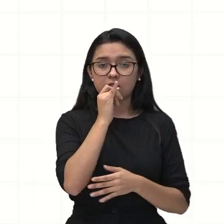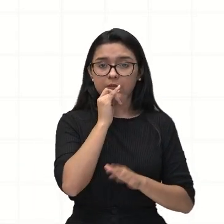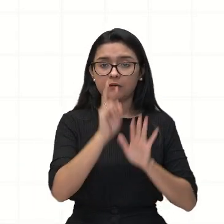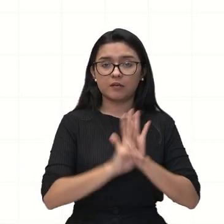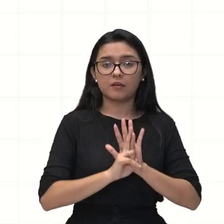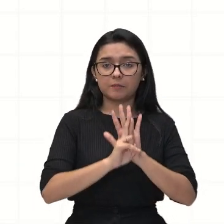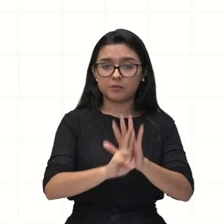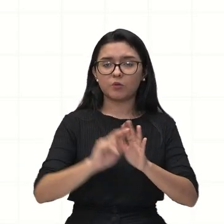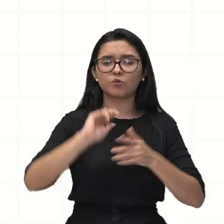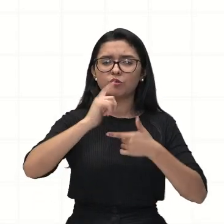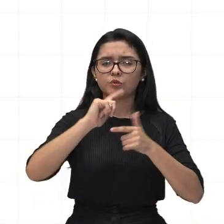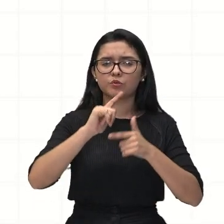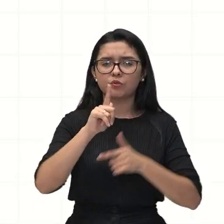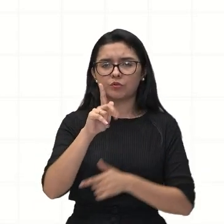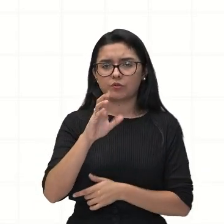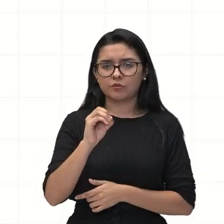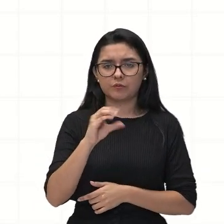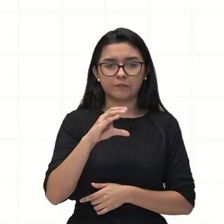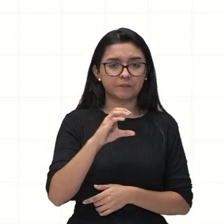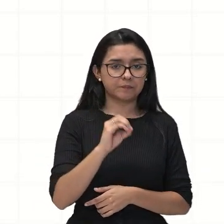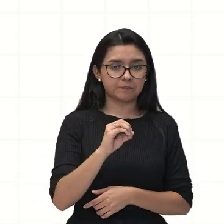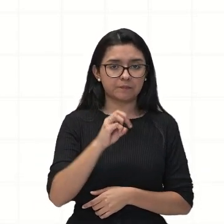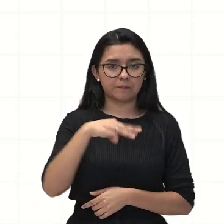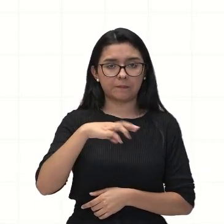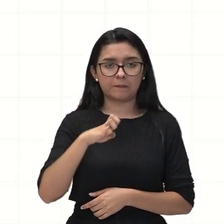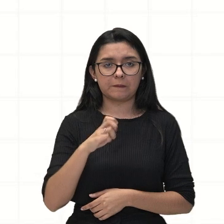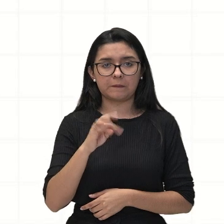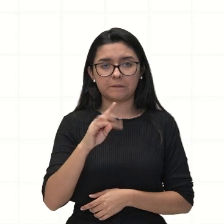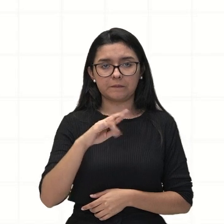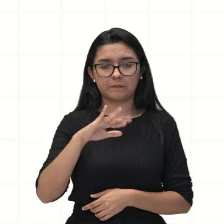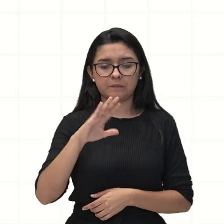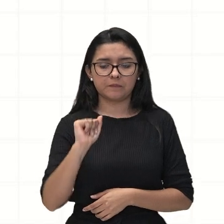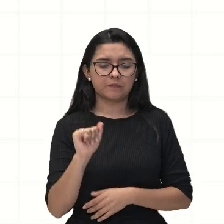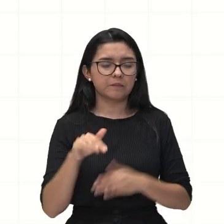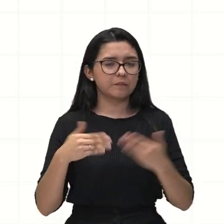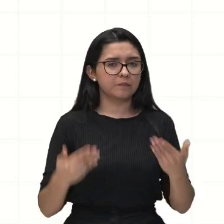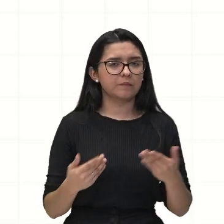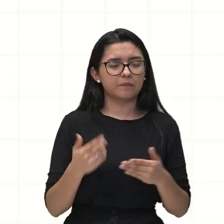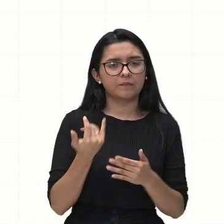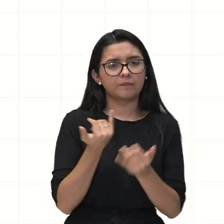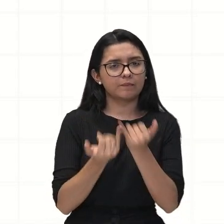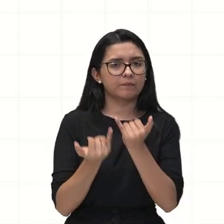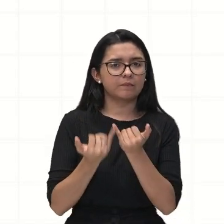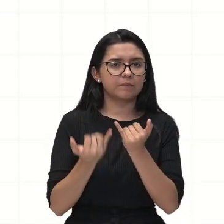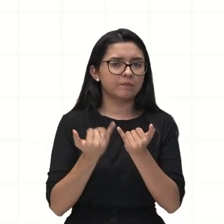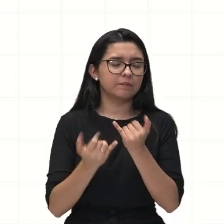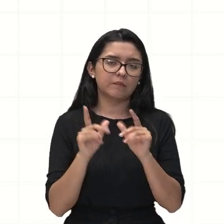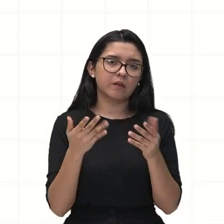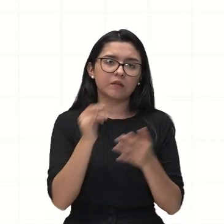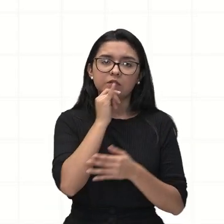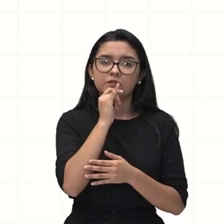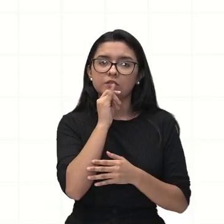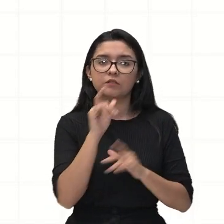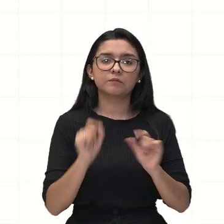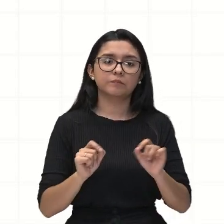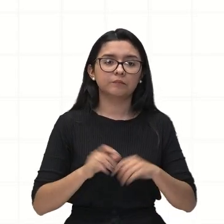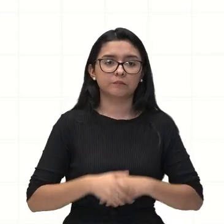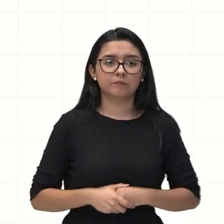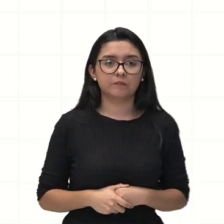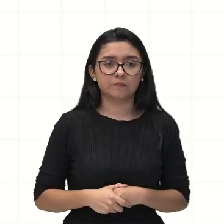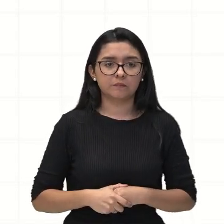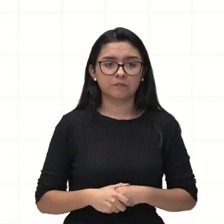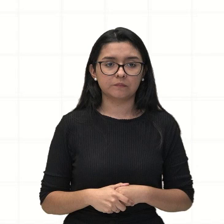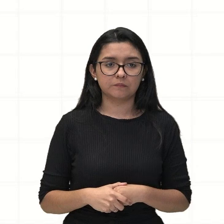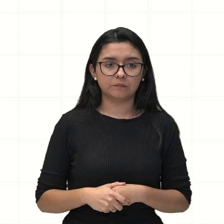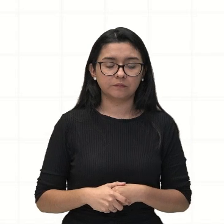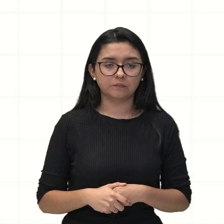representação geométrica, nós já temos uma ideia assim, de uma coisa que seja muito absurda, muito indigesta de se entender, mas não